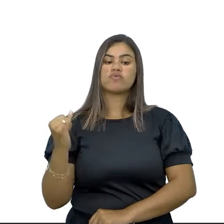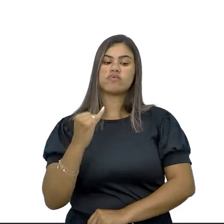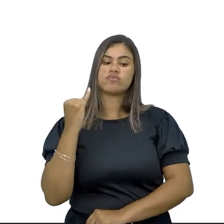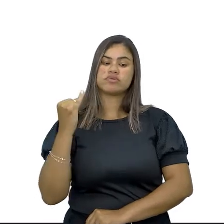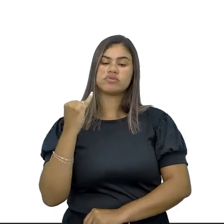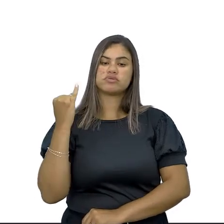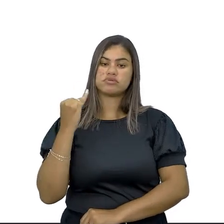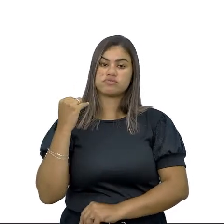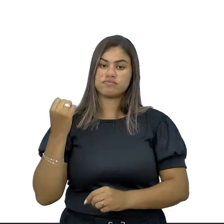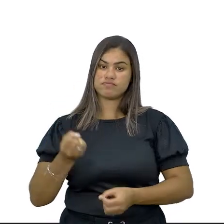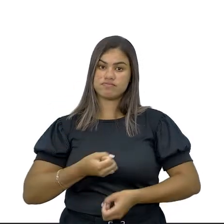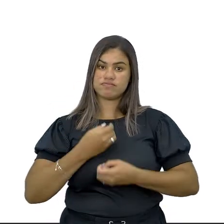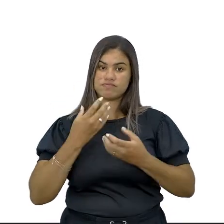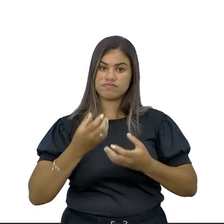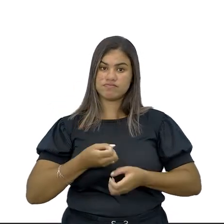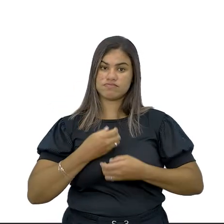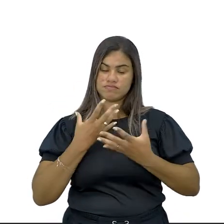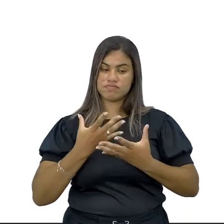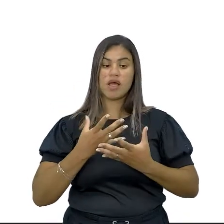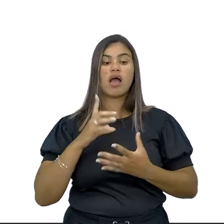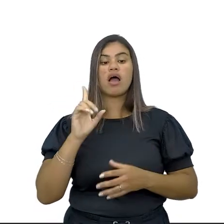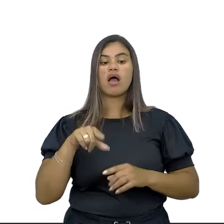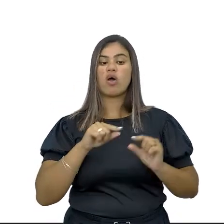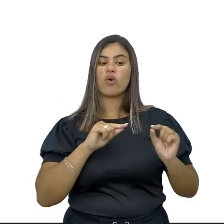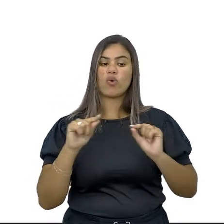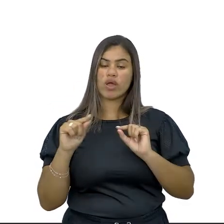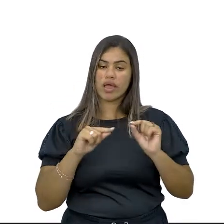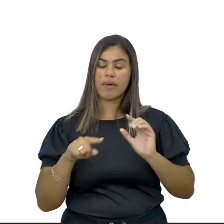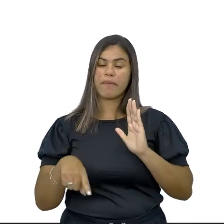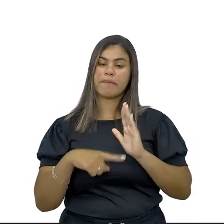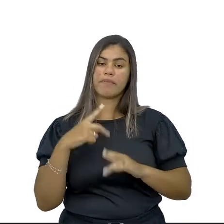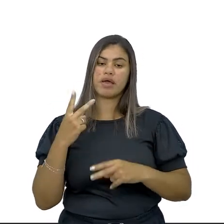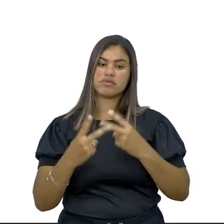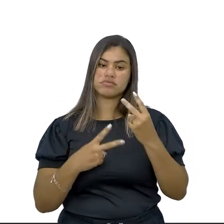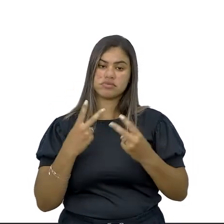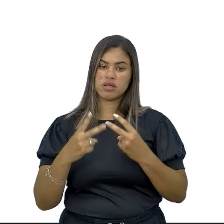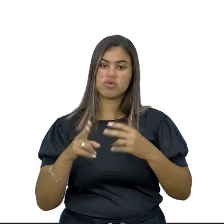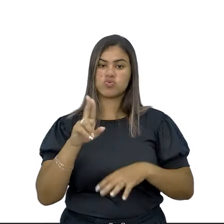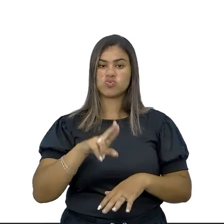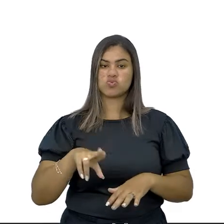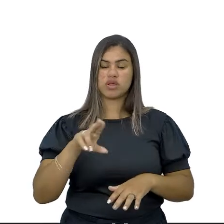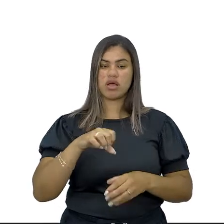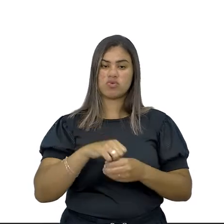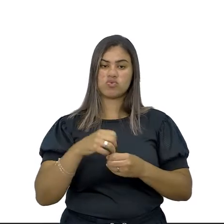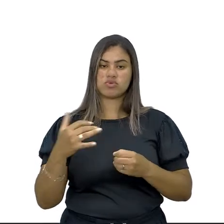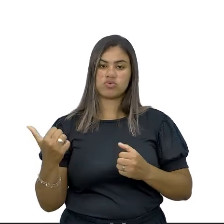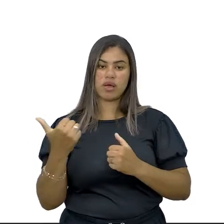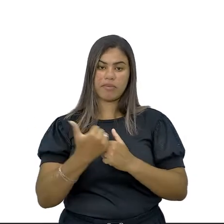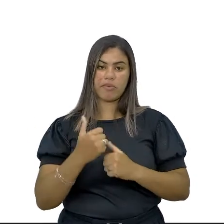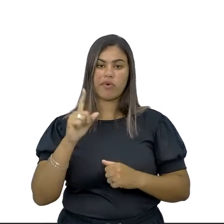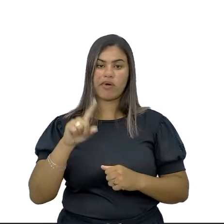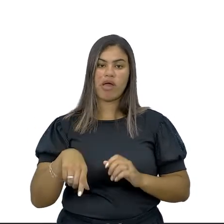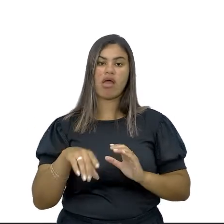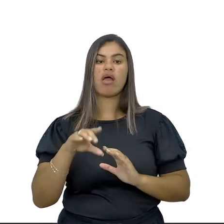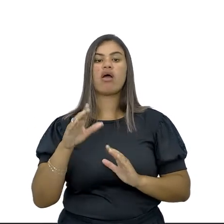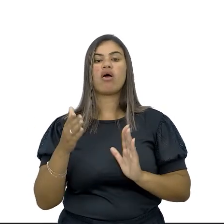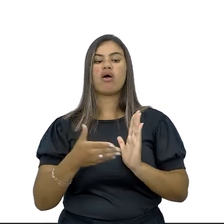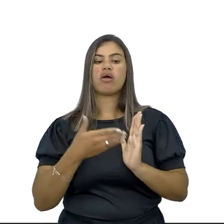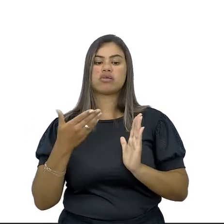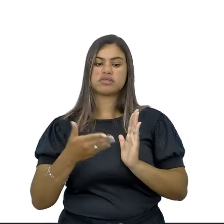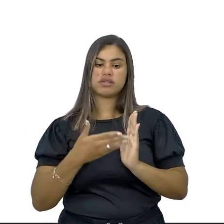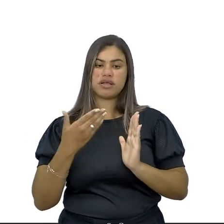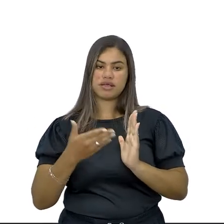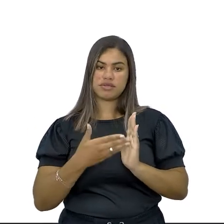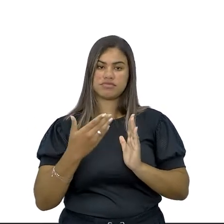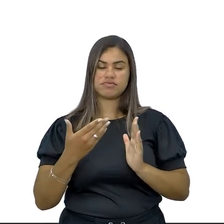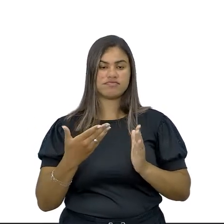a ser retomada é que nesse primeiro bimestre nós iremos utilizar como material de apoio os cadernos que já